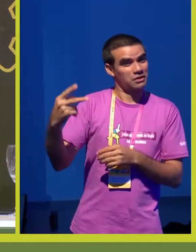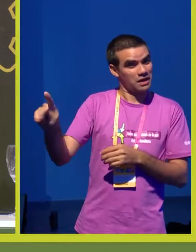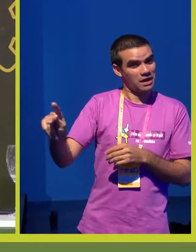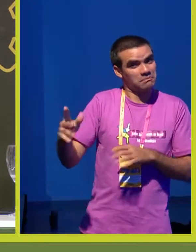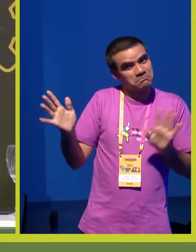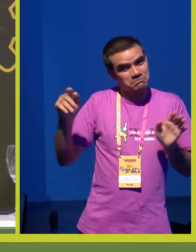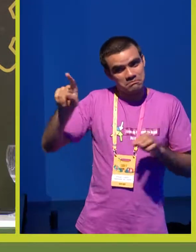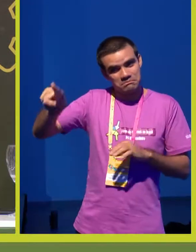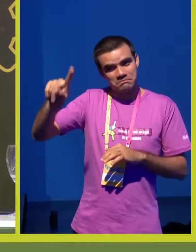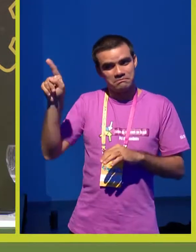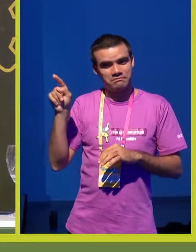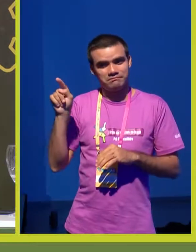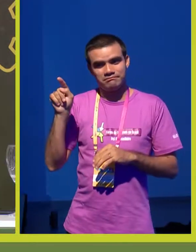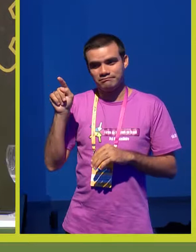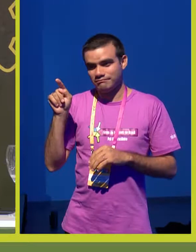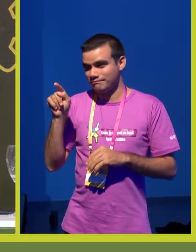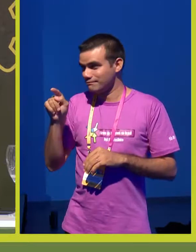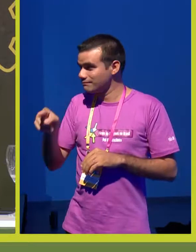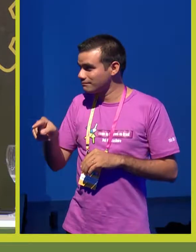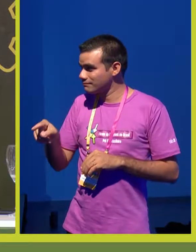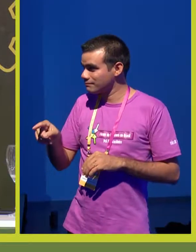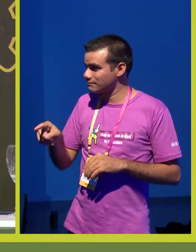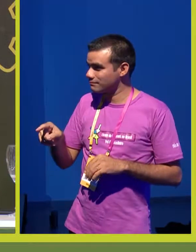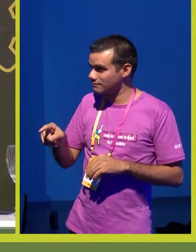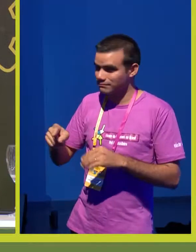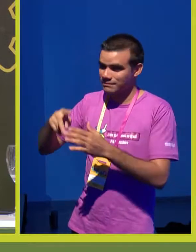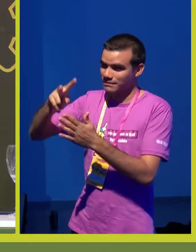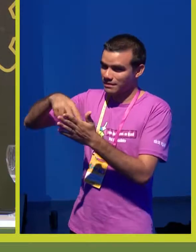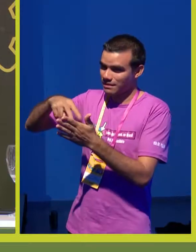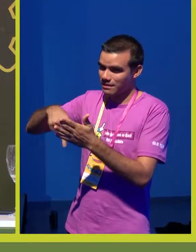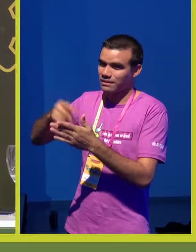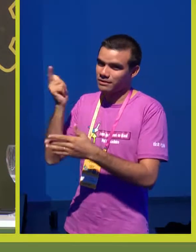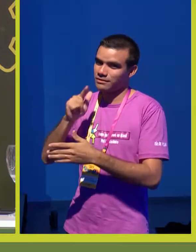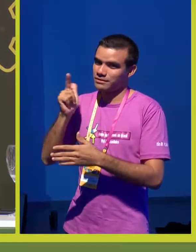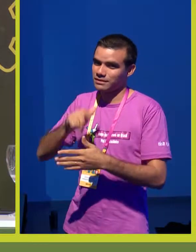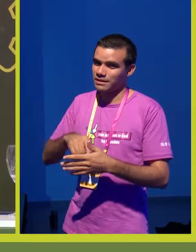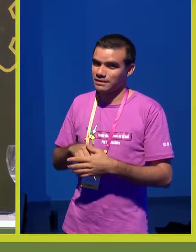conseguir ler o conteúdo dessa comunicação.